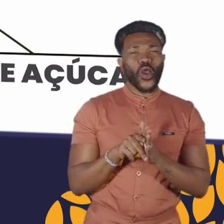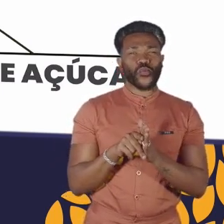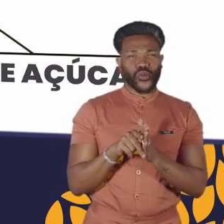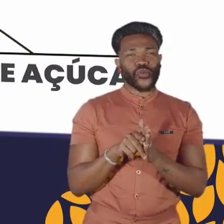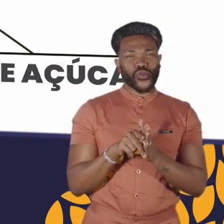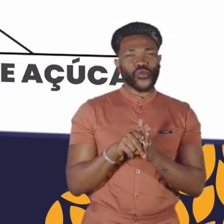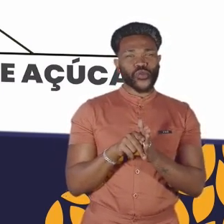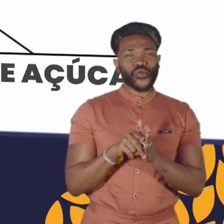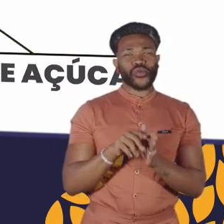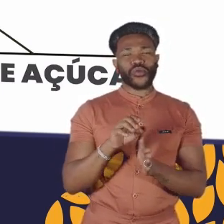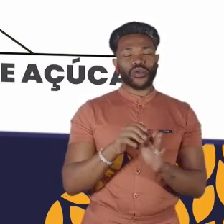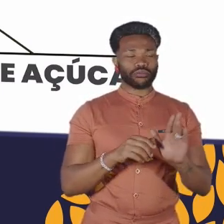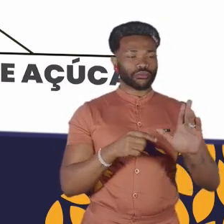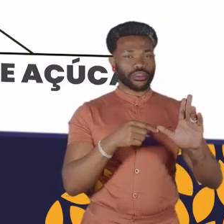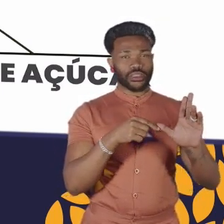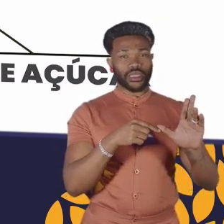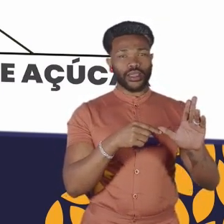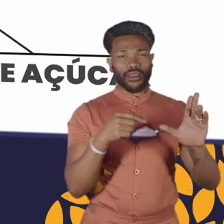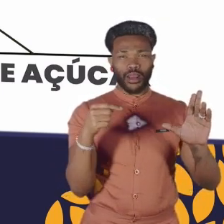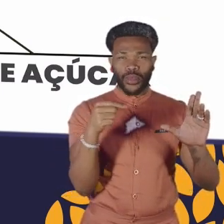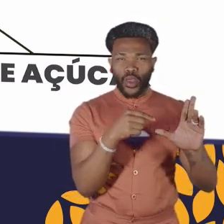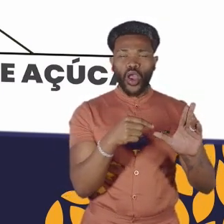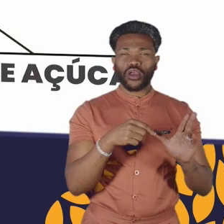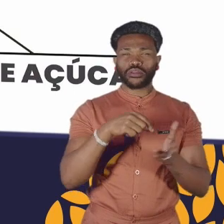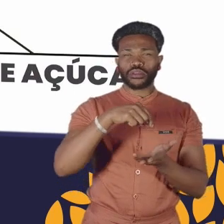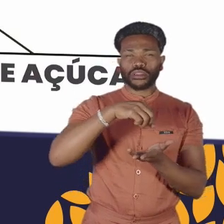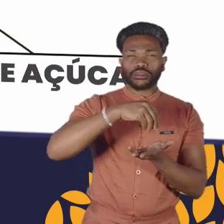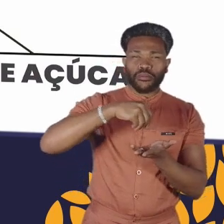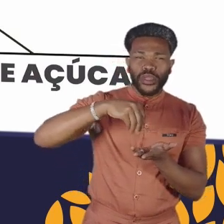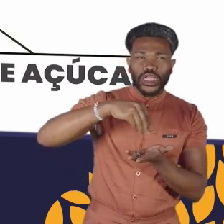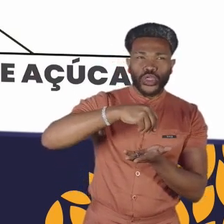os canabinoides, os terpenos.